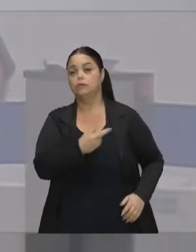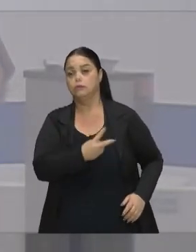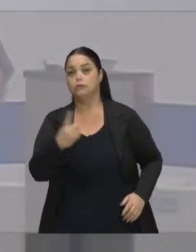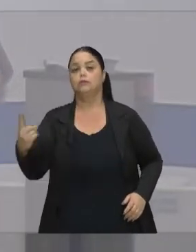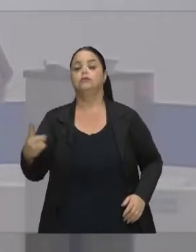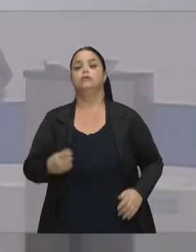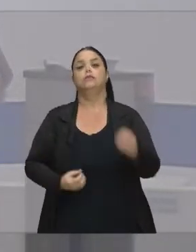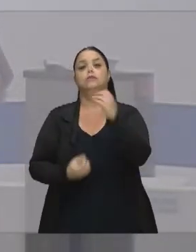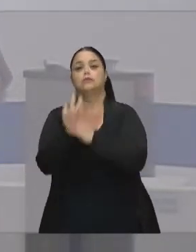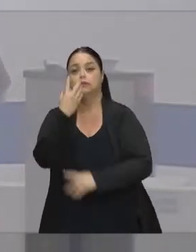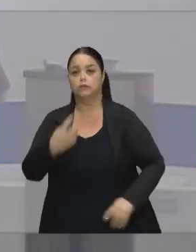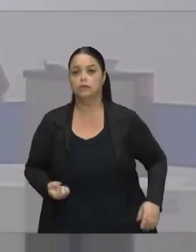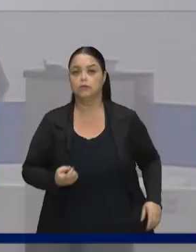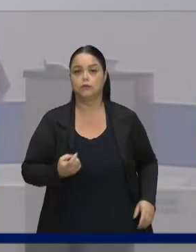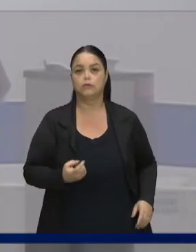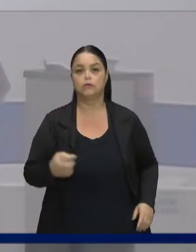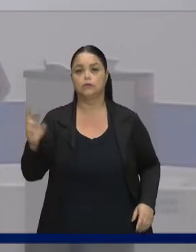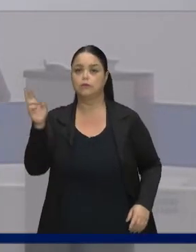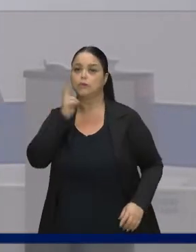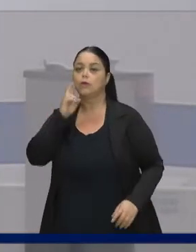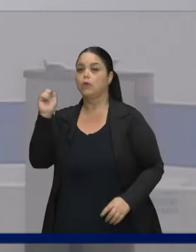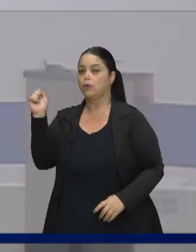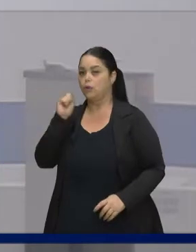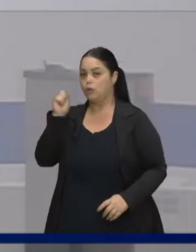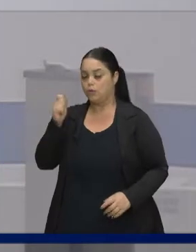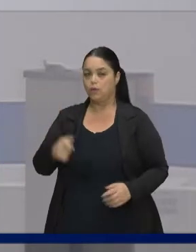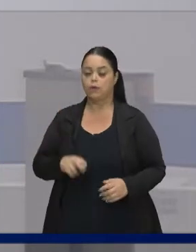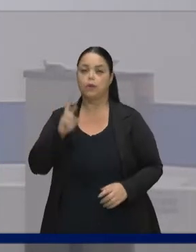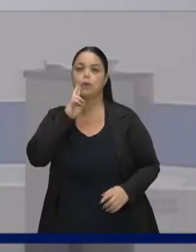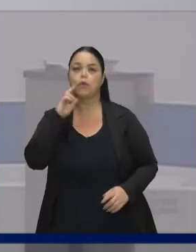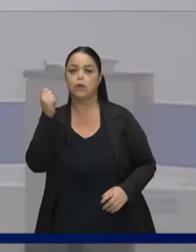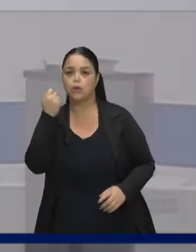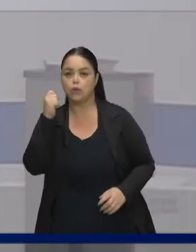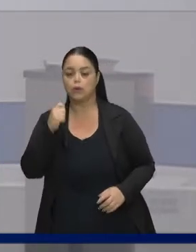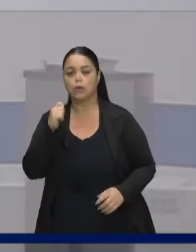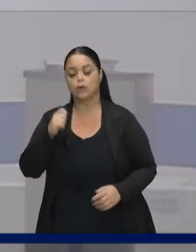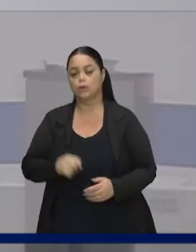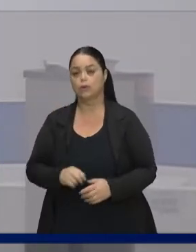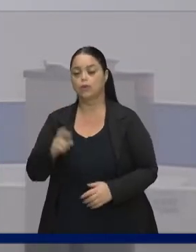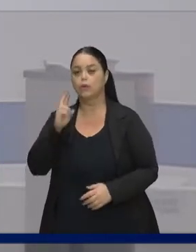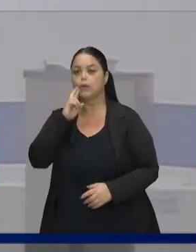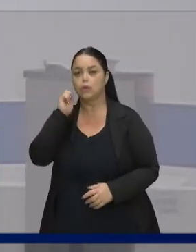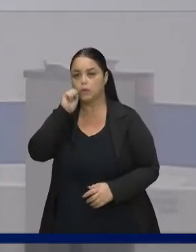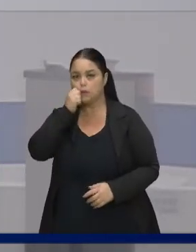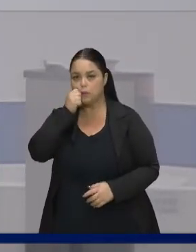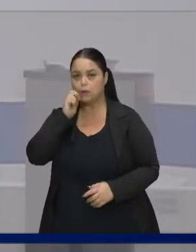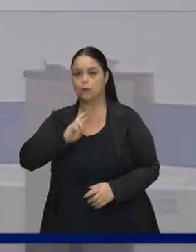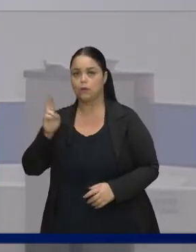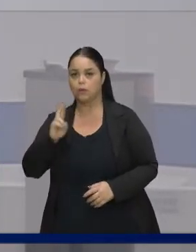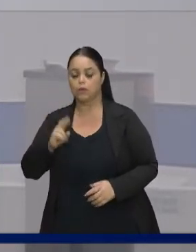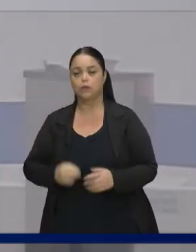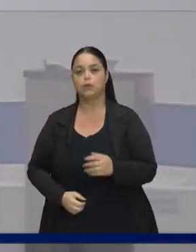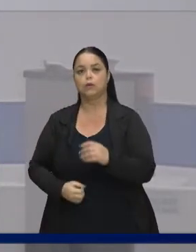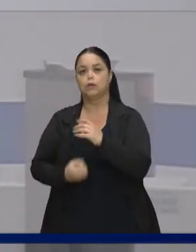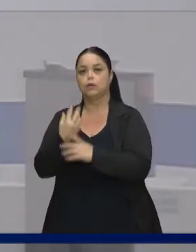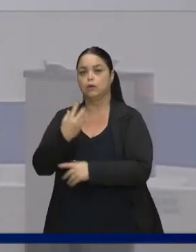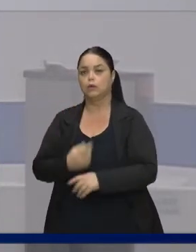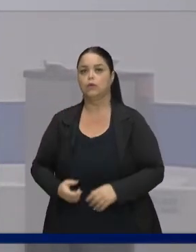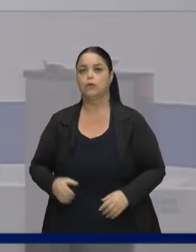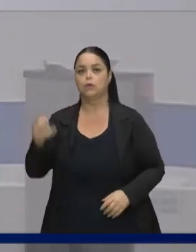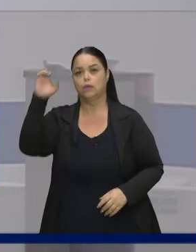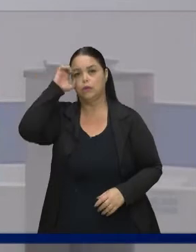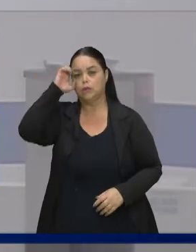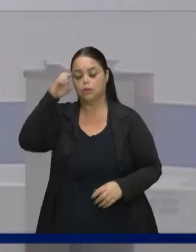de autoria do vereador Robertinho da Padaria, com os coautores, vereador Dr.